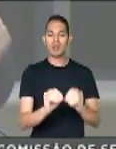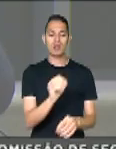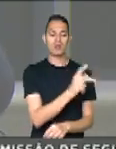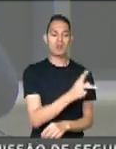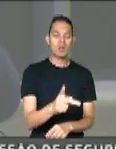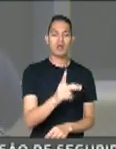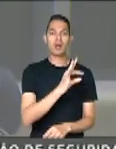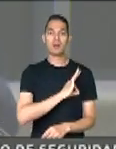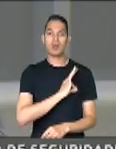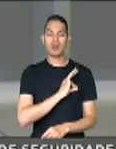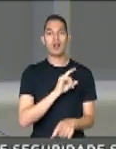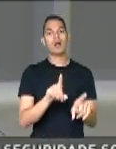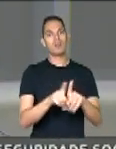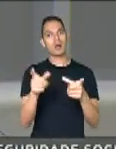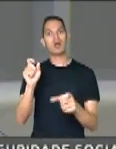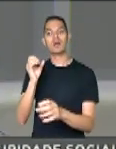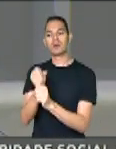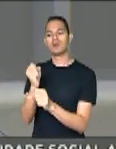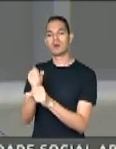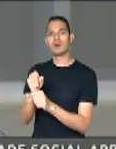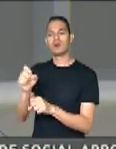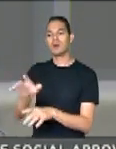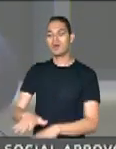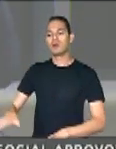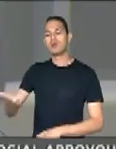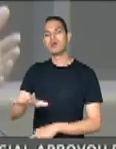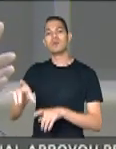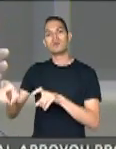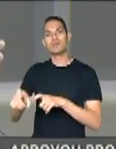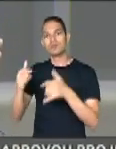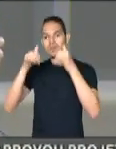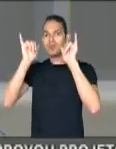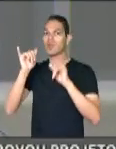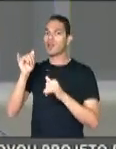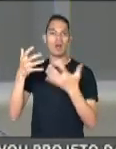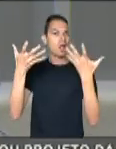sobre professores, mas fazem sobre os ruralistas. Isso